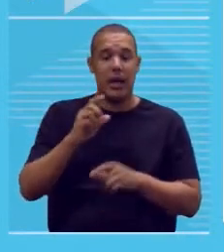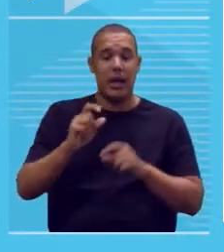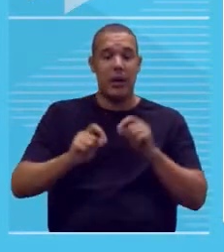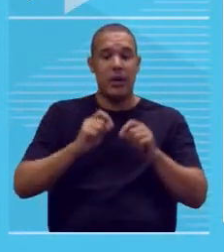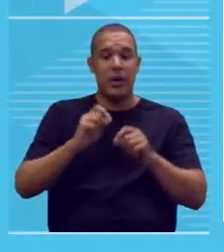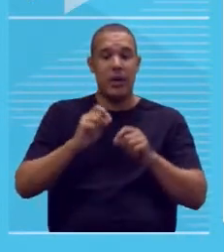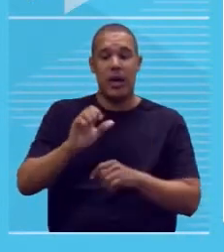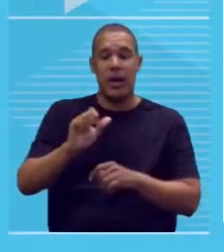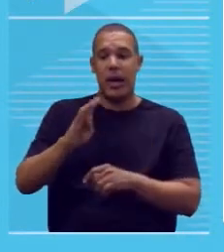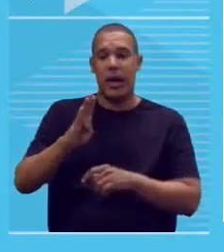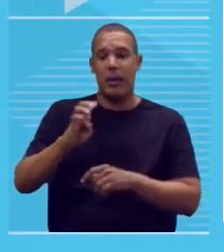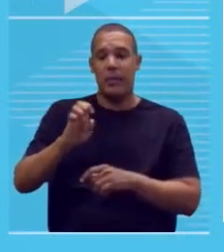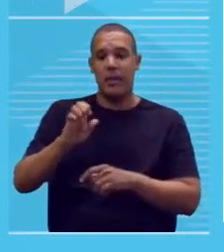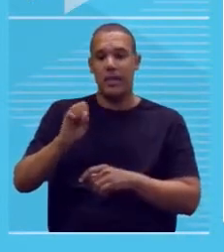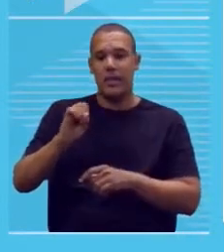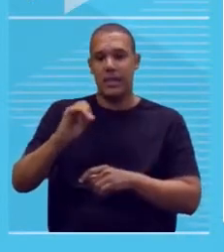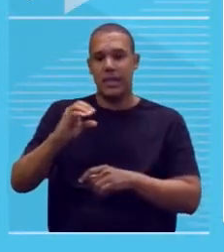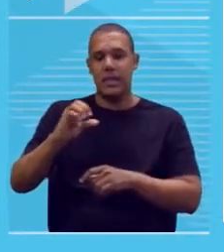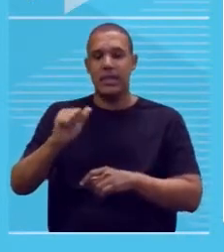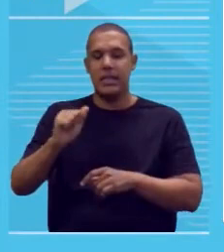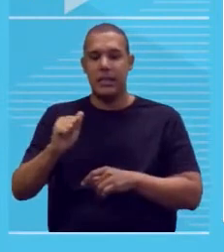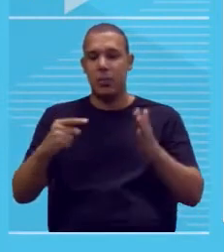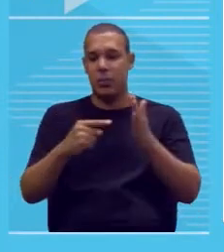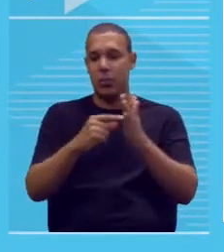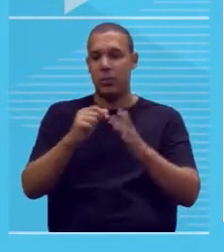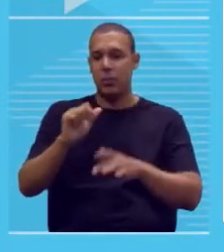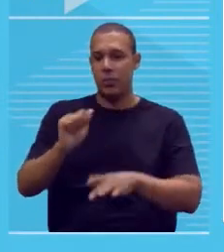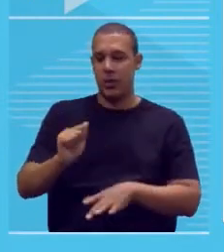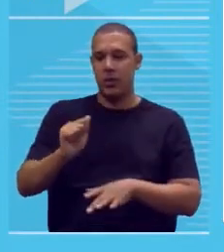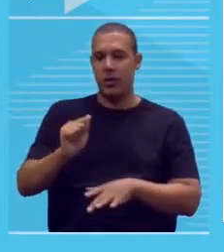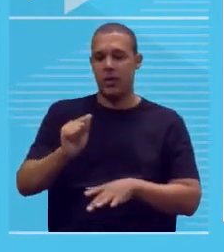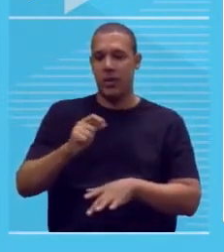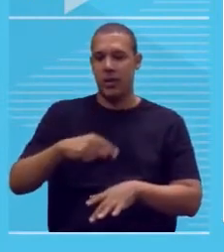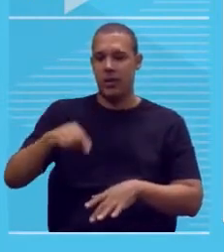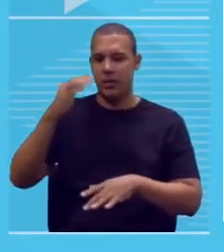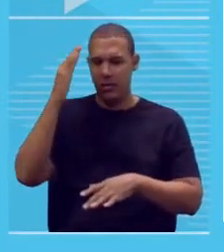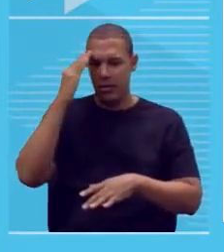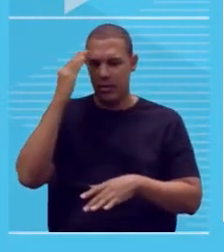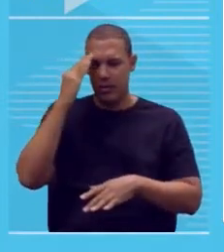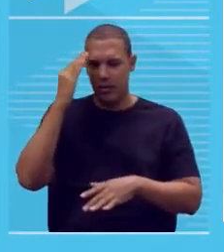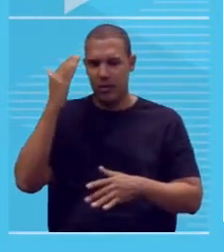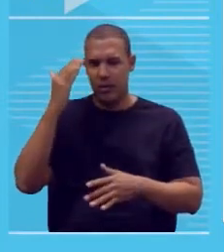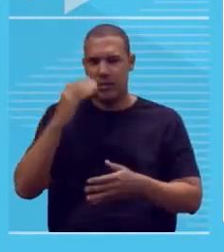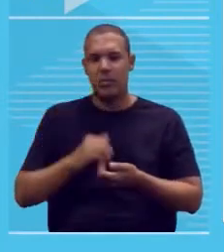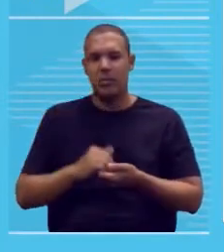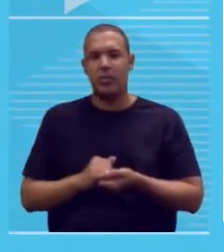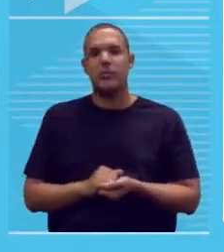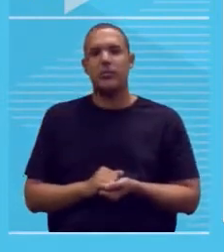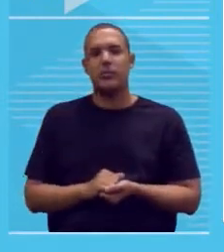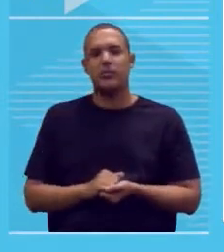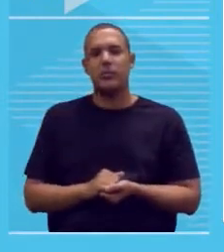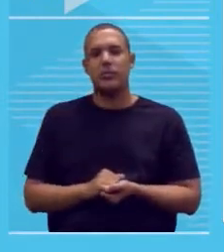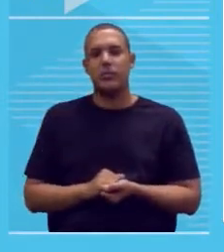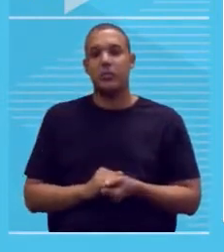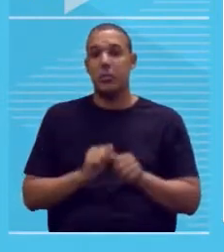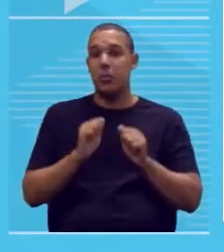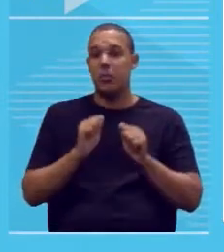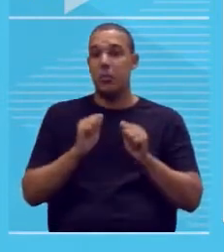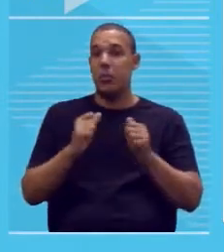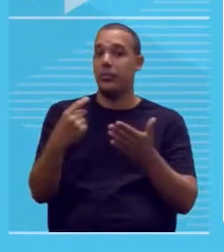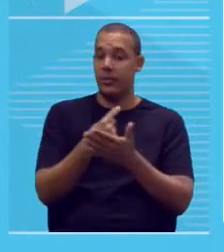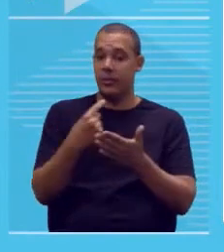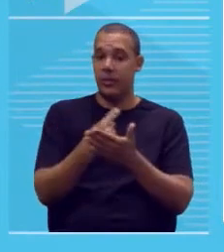abscissa do ponto A. Deu certo? Você entendeu o que foi que nós fizemos? Pergunta, hein,